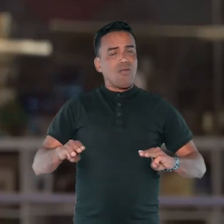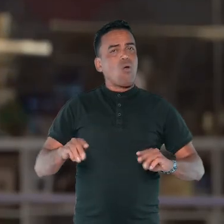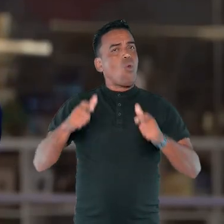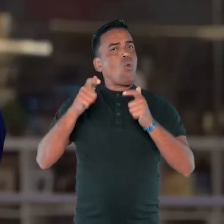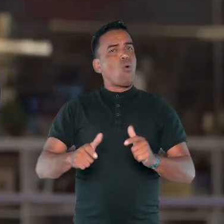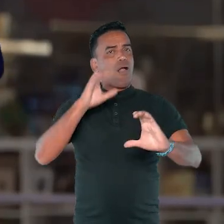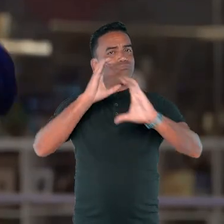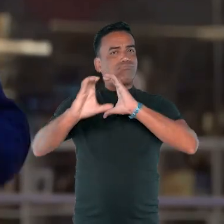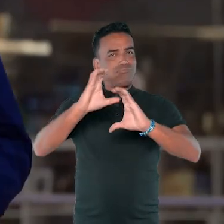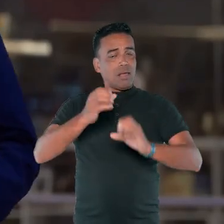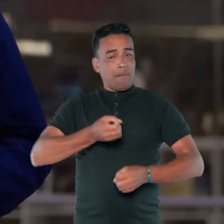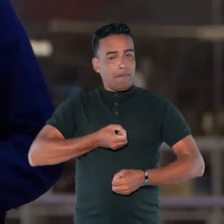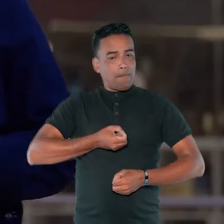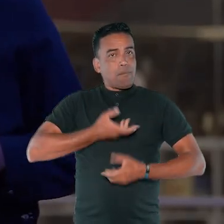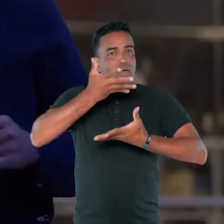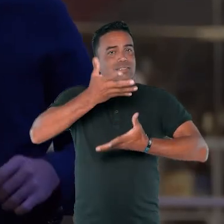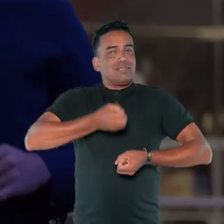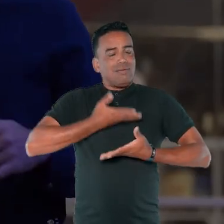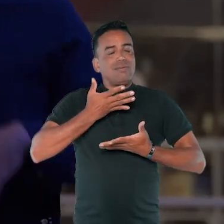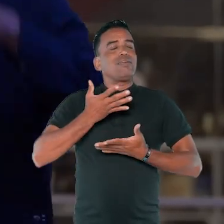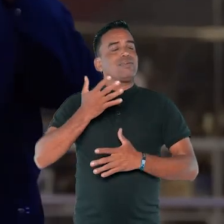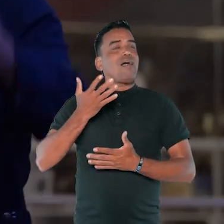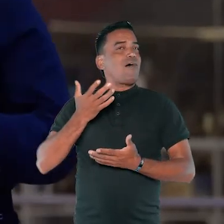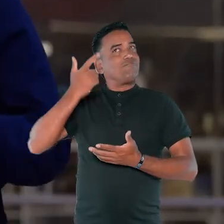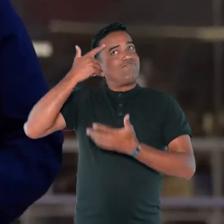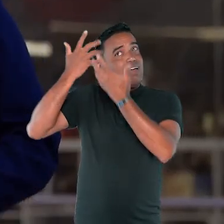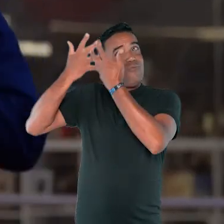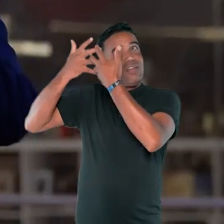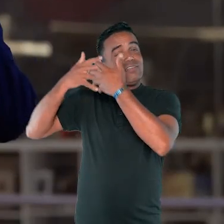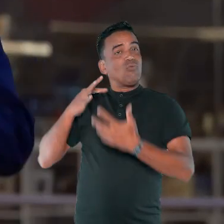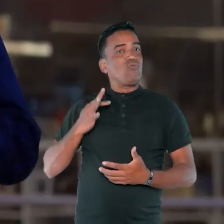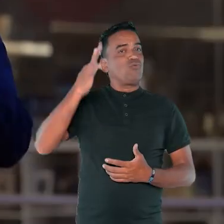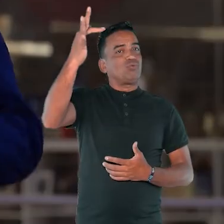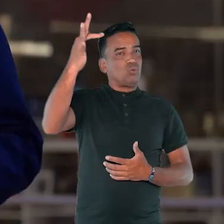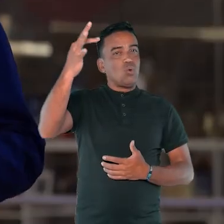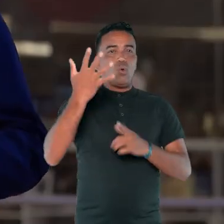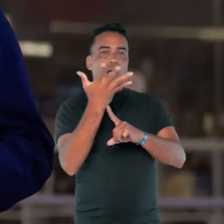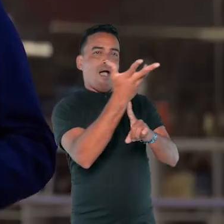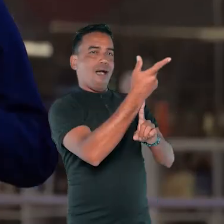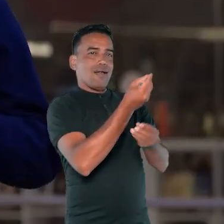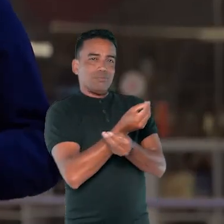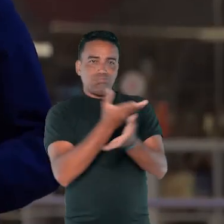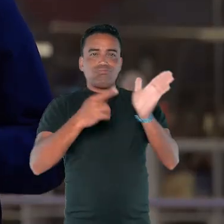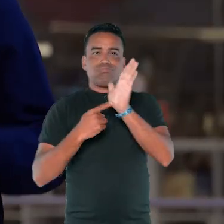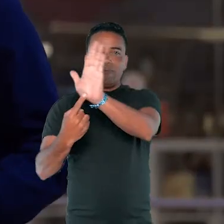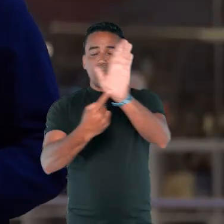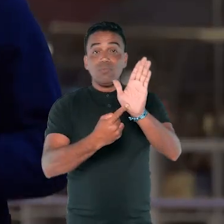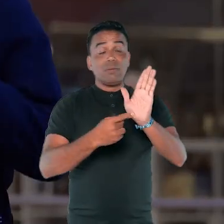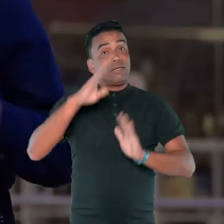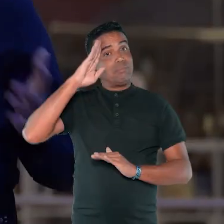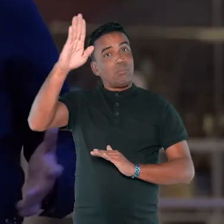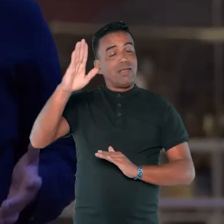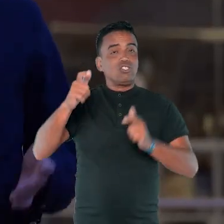de trazer poesia, de trazer reflexões sobre o amanhã, né, Afonso? De trazer exposições, mas principalmente de ser uma casa que a gente